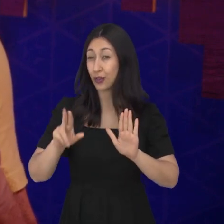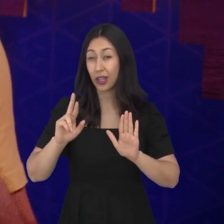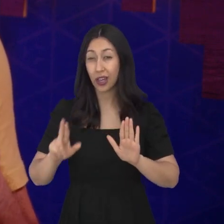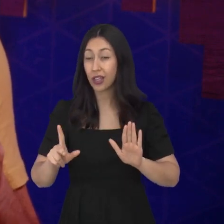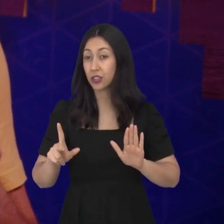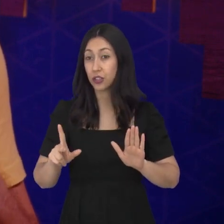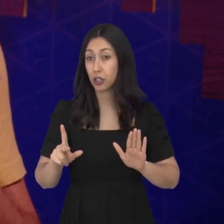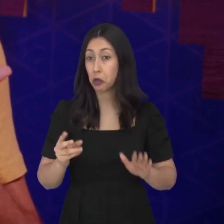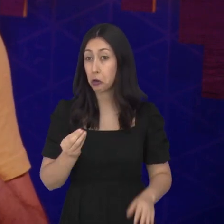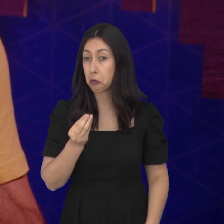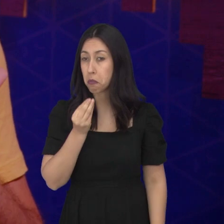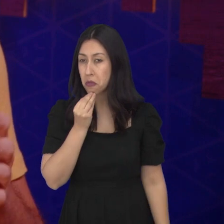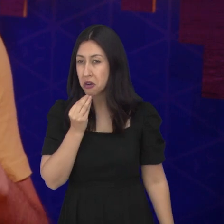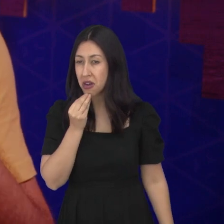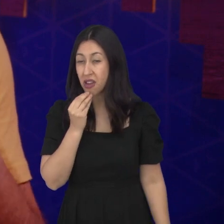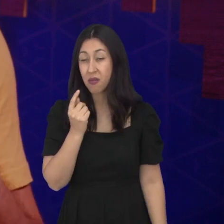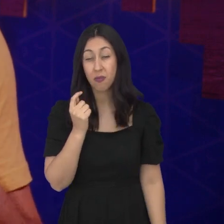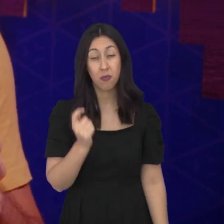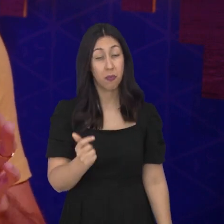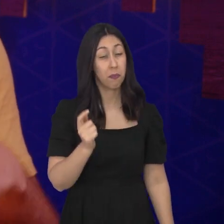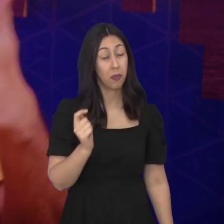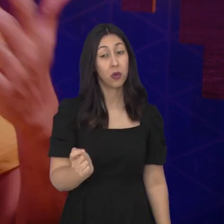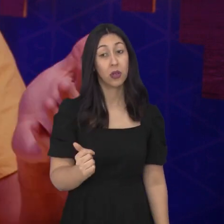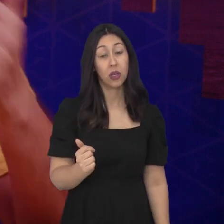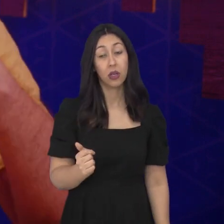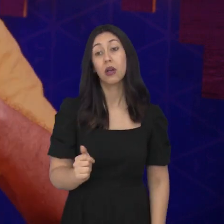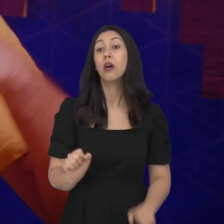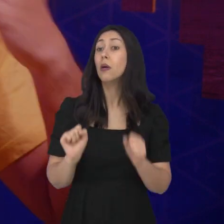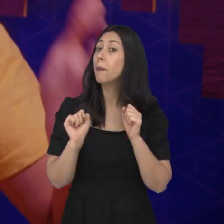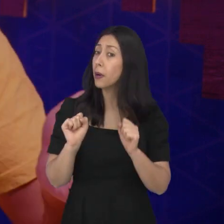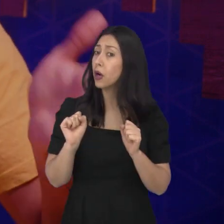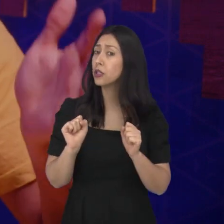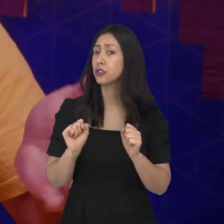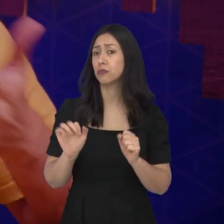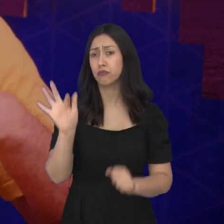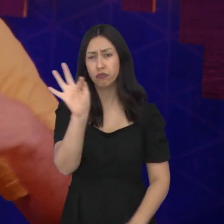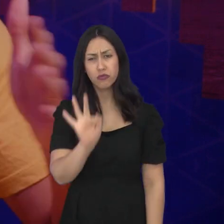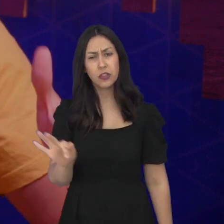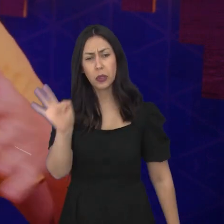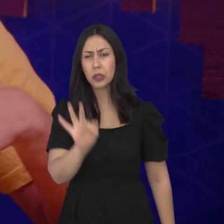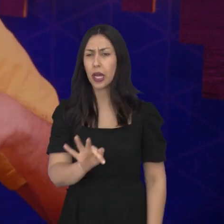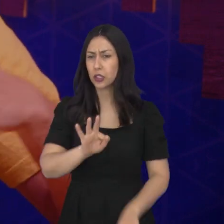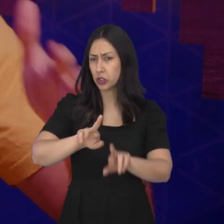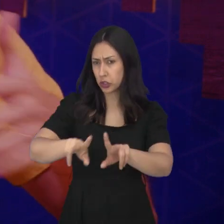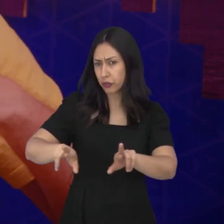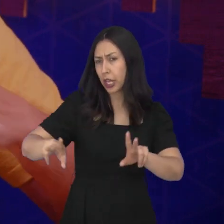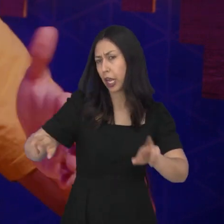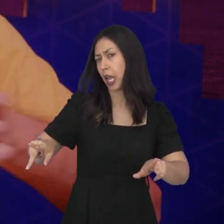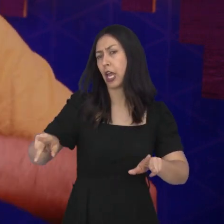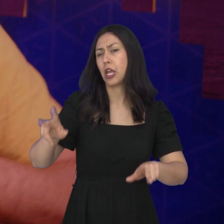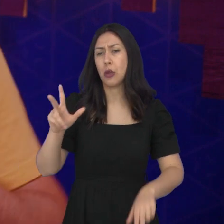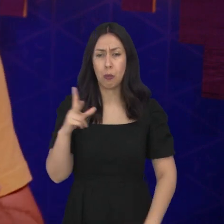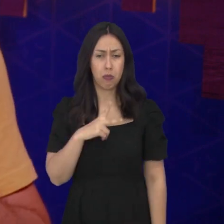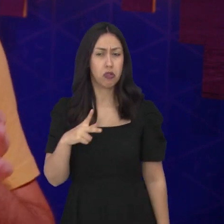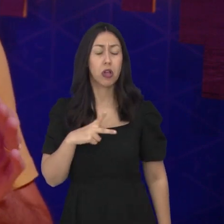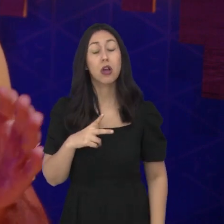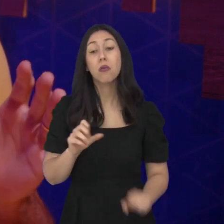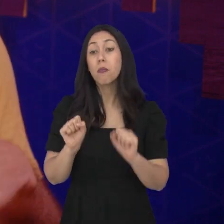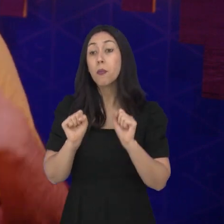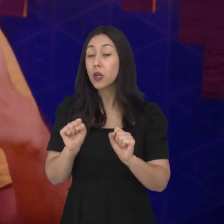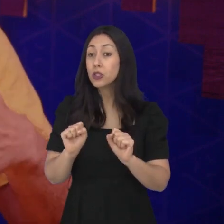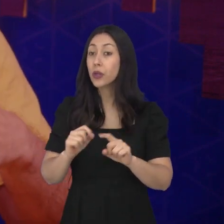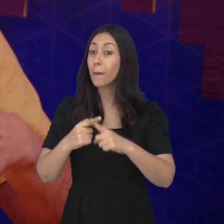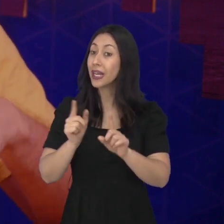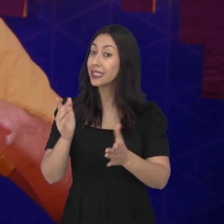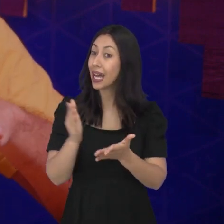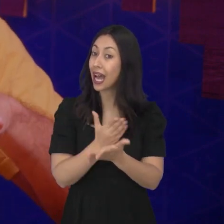assim pra galera. Tem como eles fazerem outras faculdades particulares, tal, mas